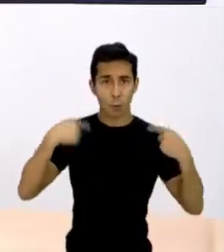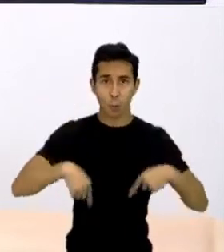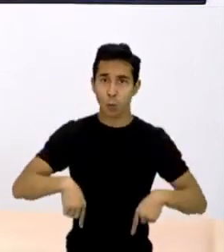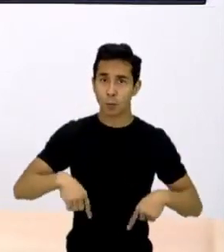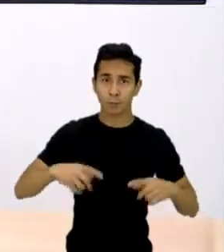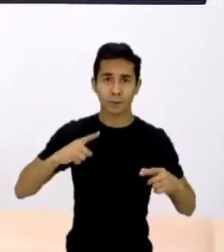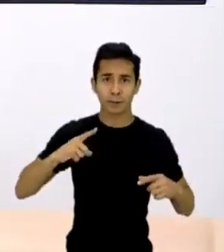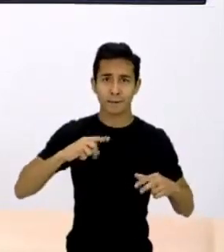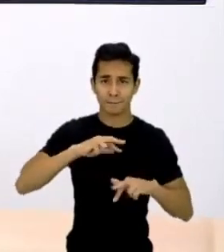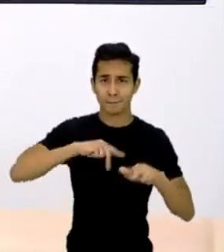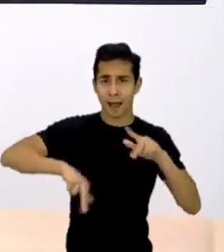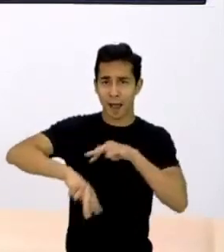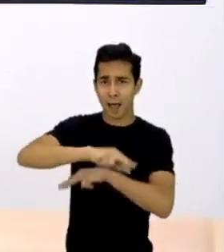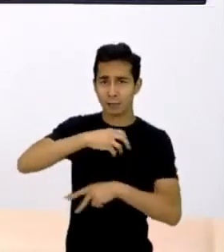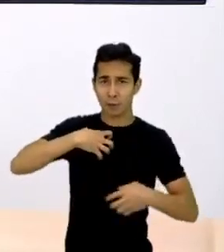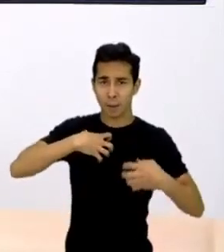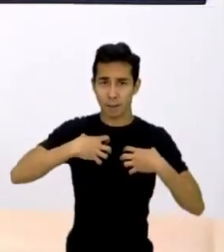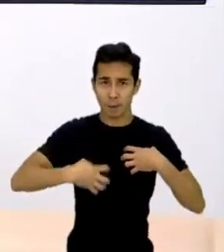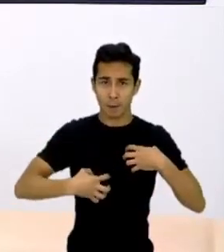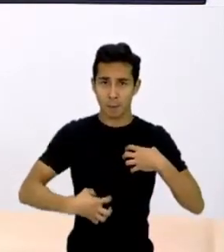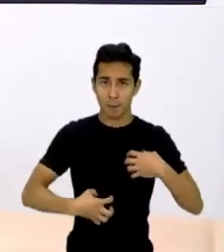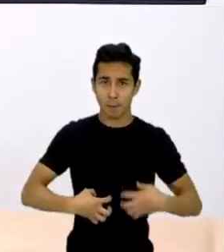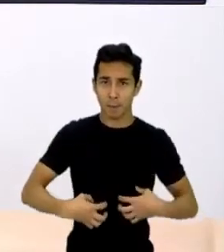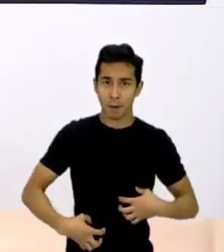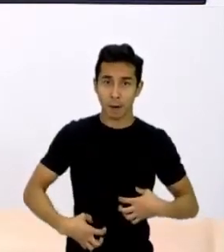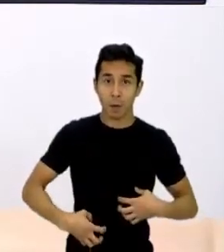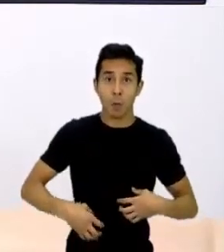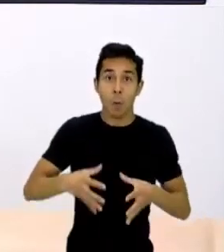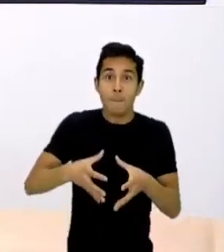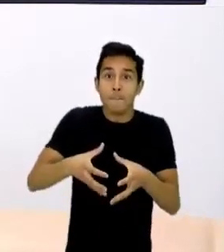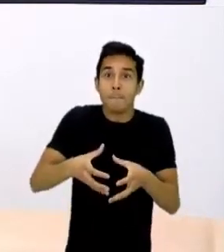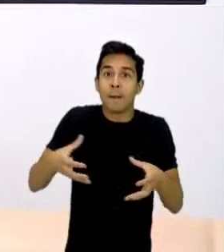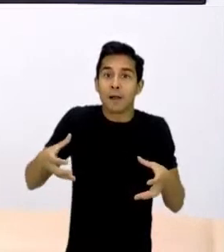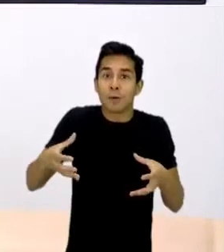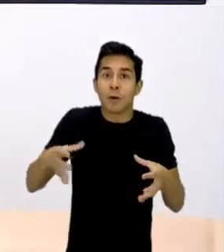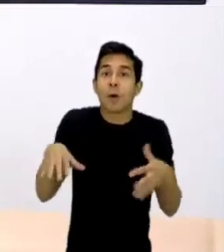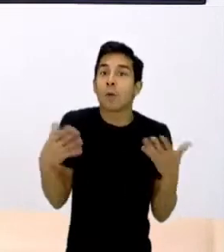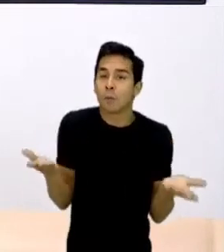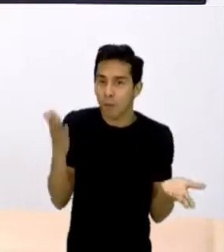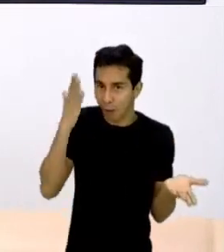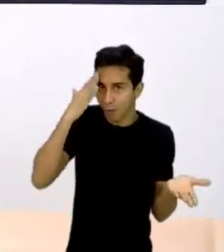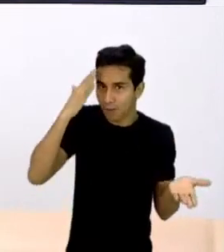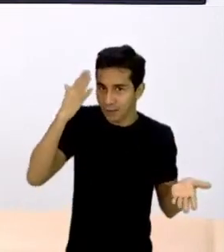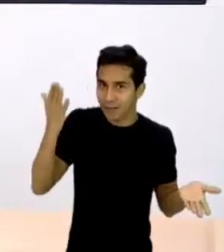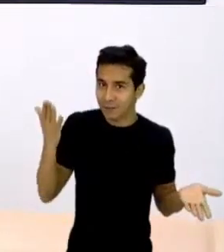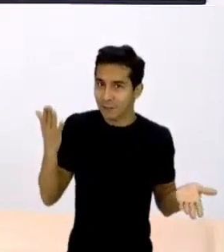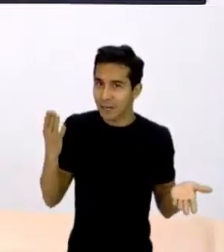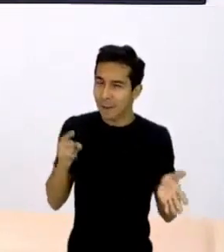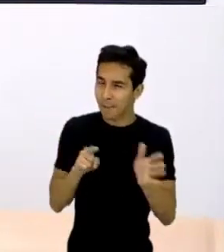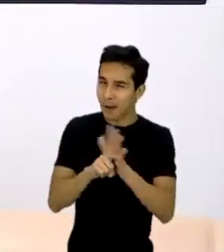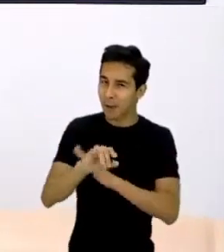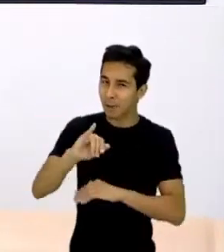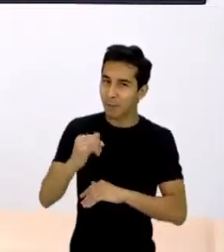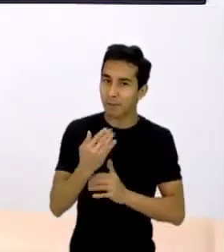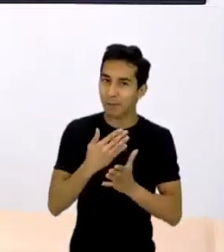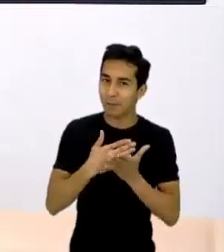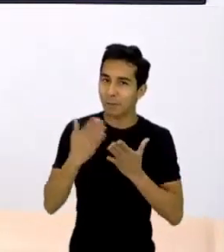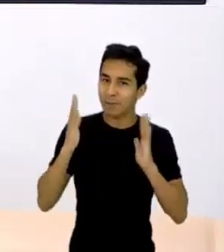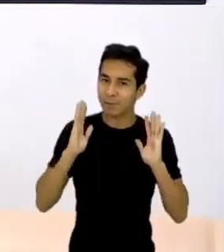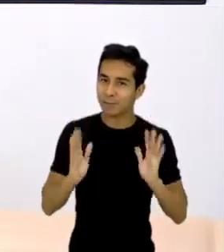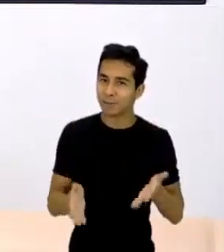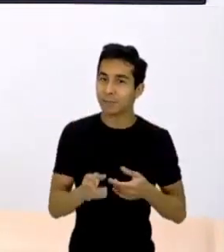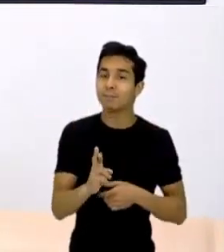órgão diferenciado. Saberia me dizer qual é o maior órgão do corpo humano? Ó, já estou fazendo algumas perguntas aí para vocês